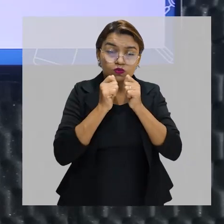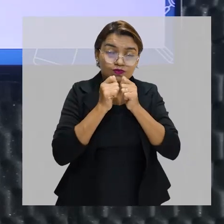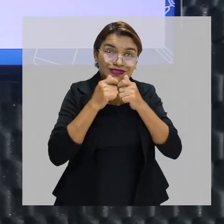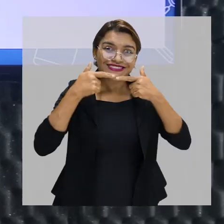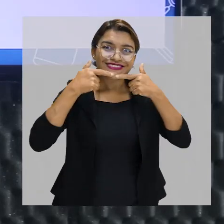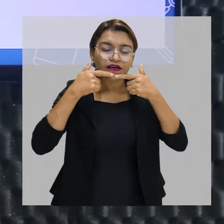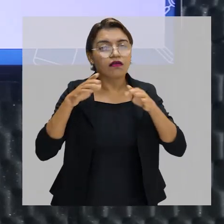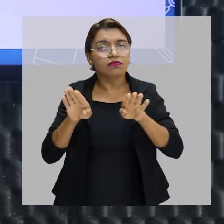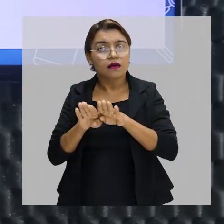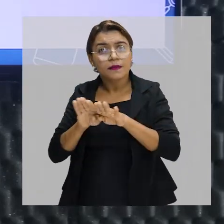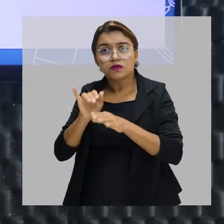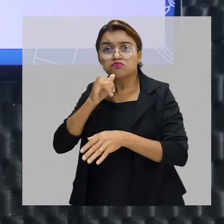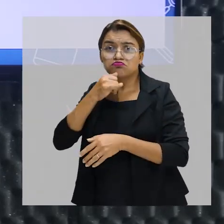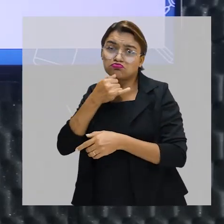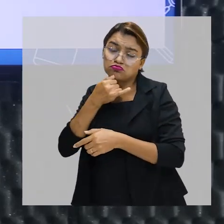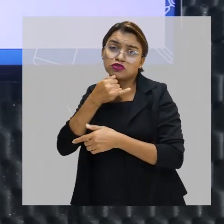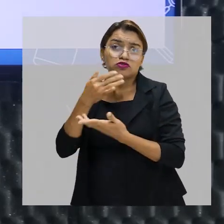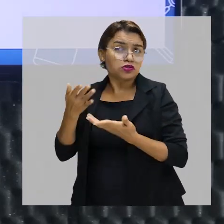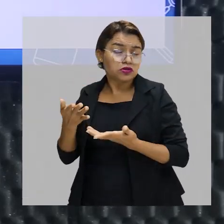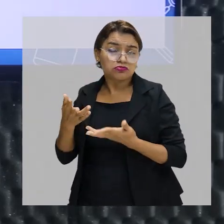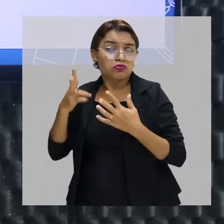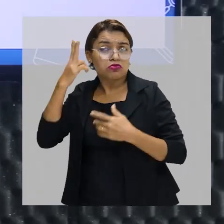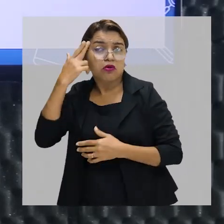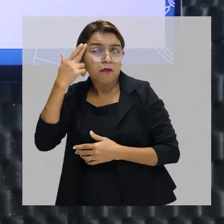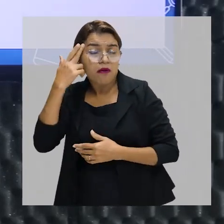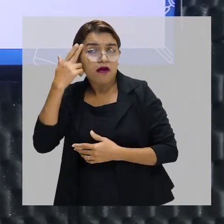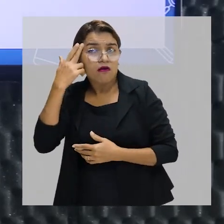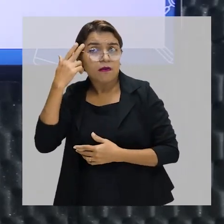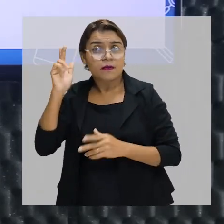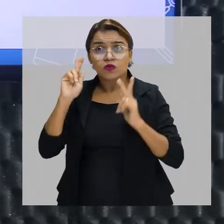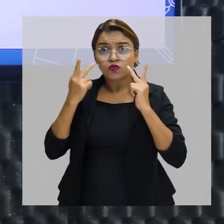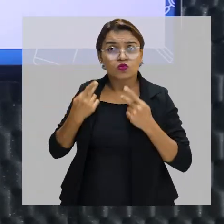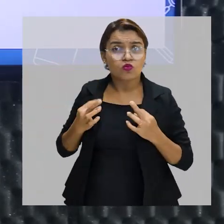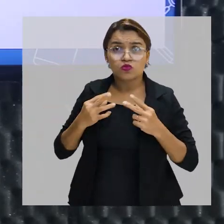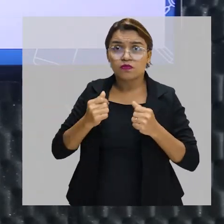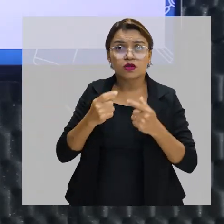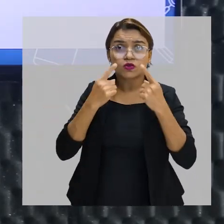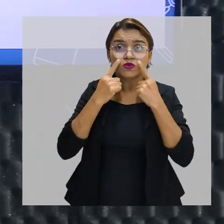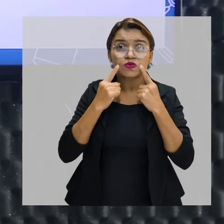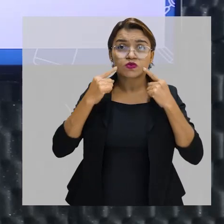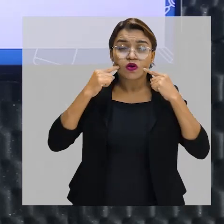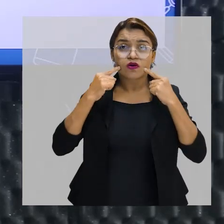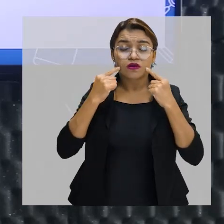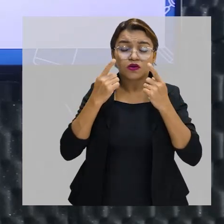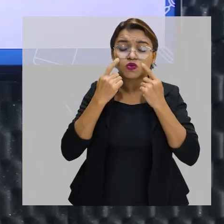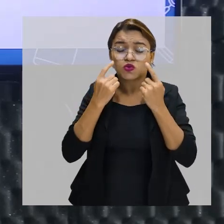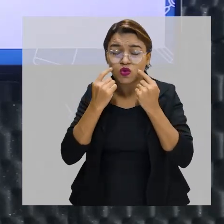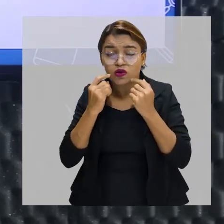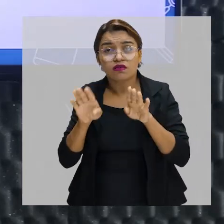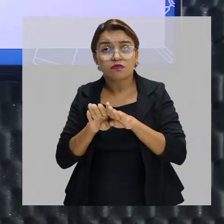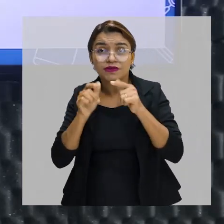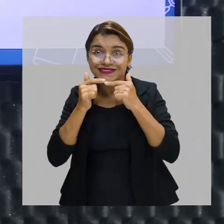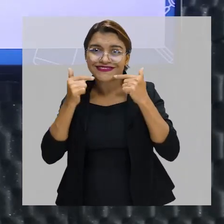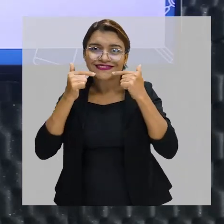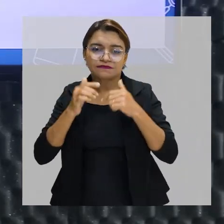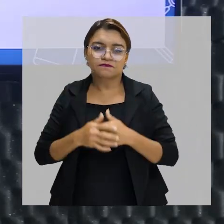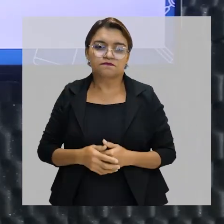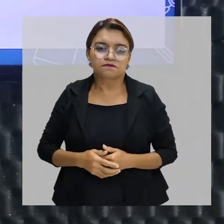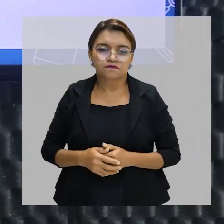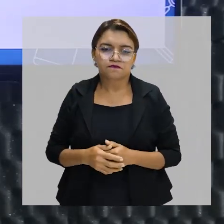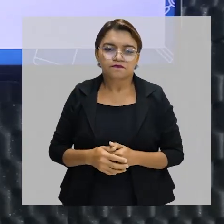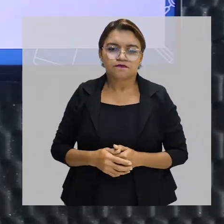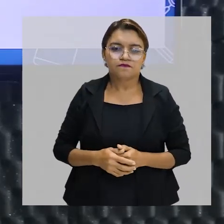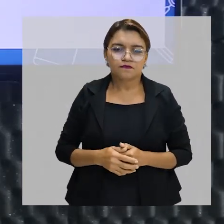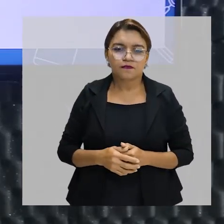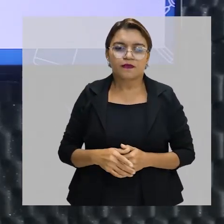choro. Isso não me faz diferente de ninguém. Todo ser humano sorri e chora. Beiço, pichain. Lábios